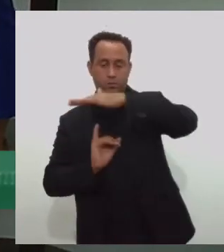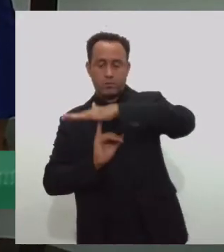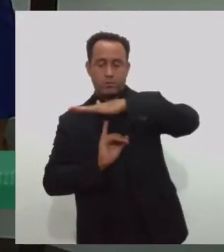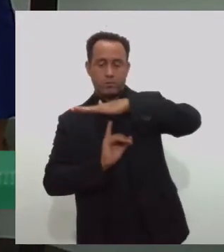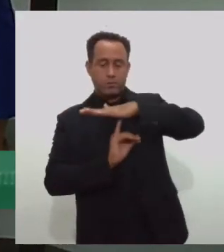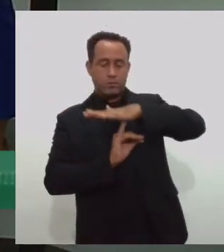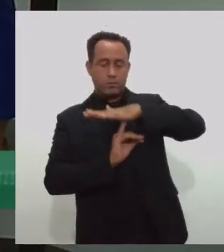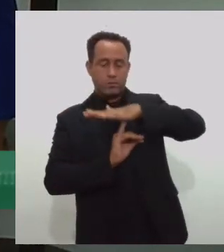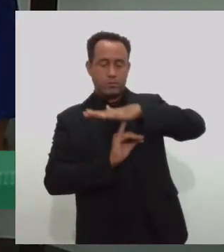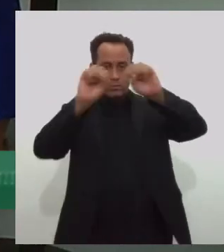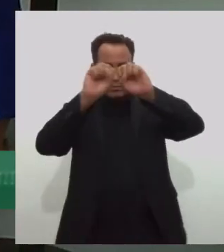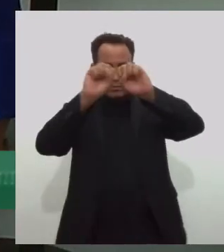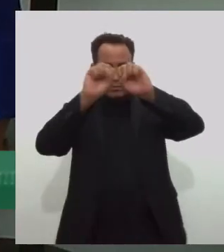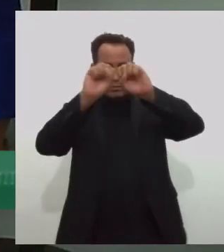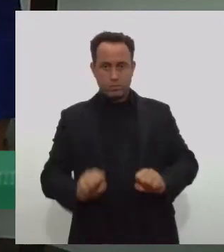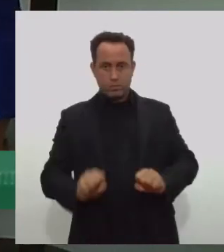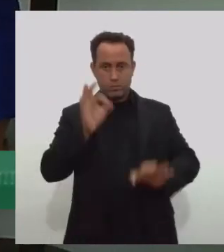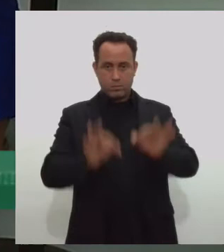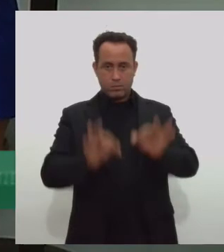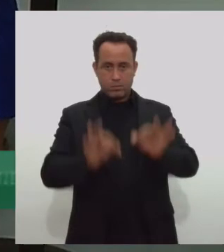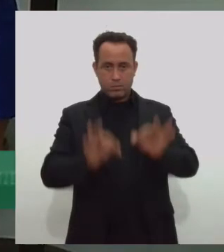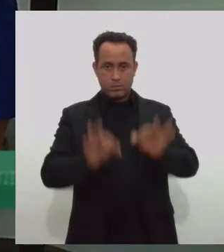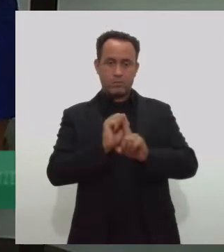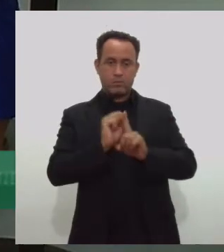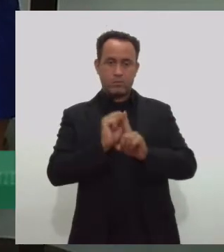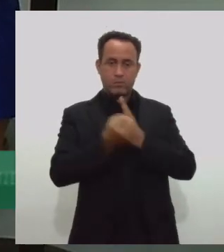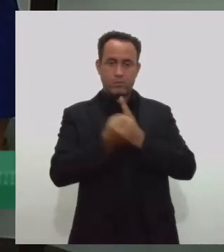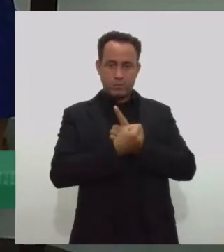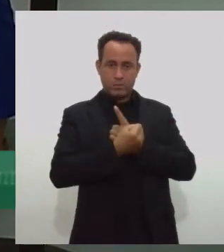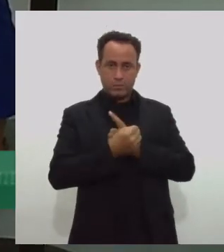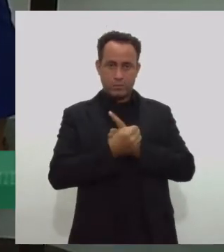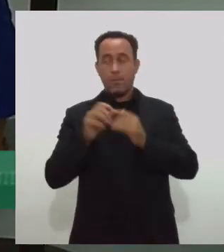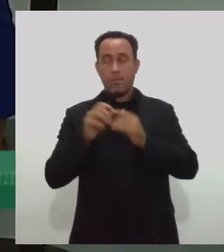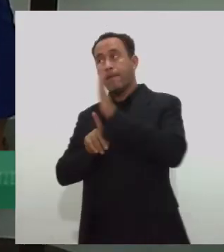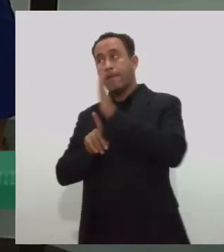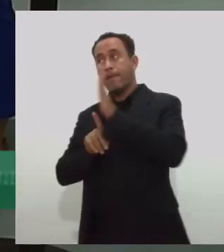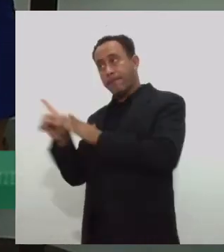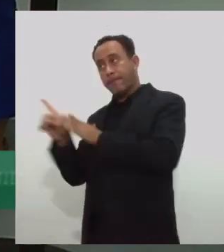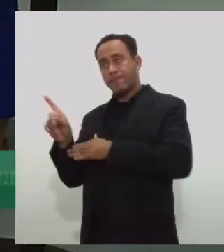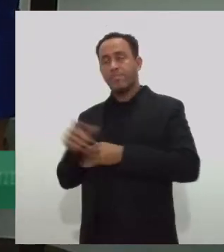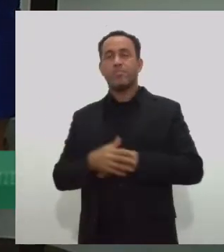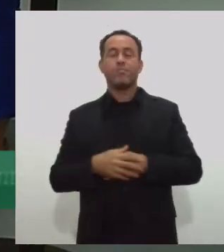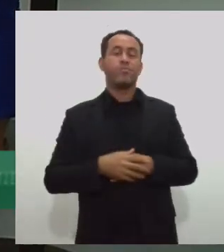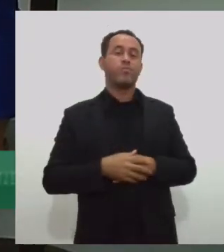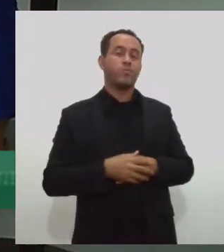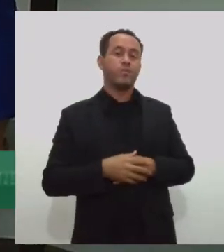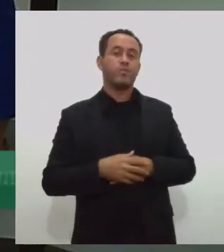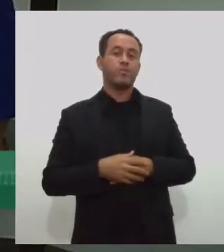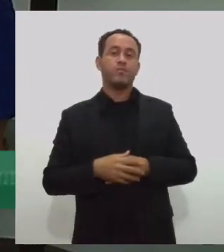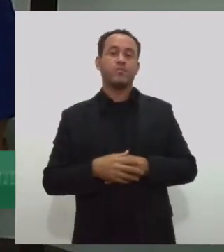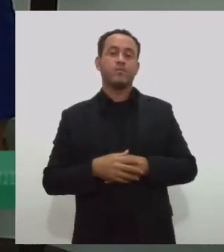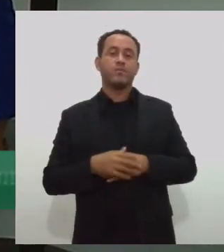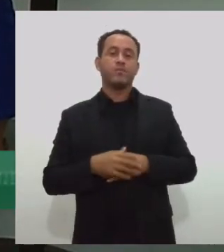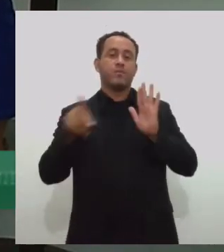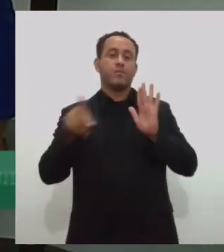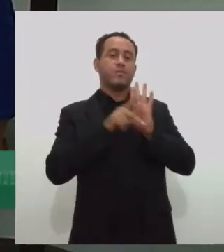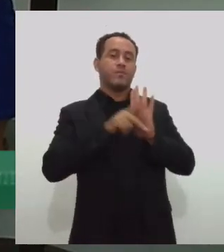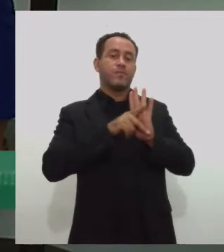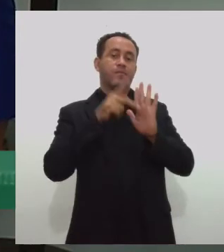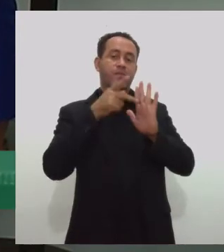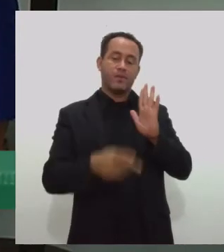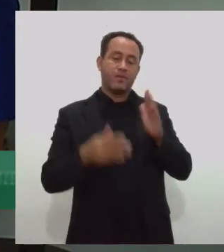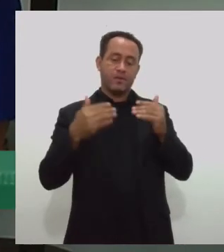de justiça e da sociedade civil. A pergunta é, em relação a essa proposta